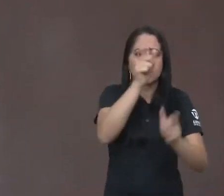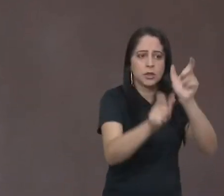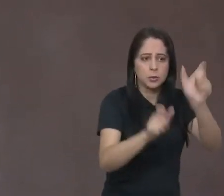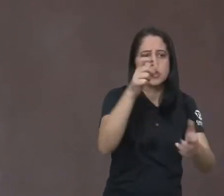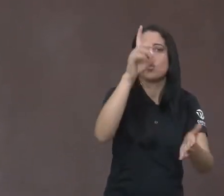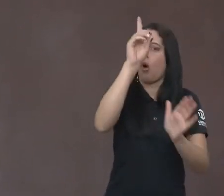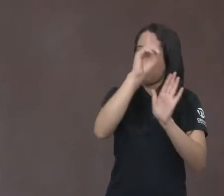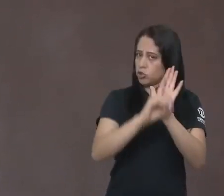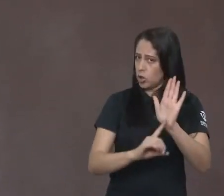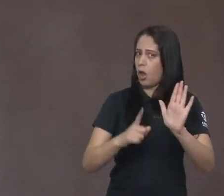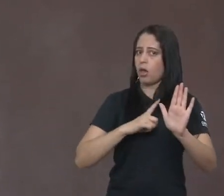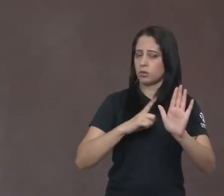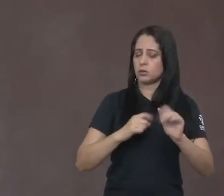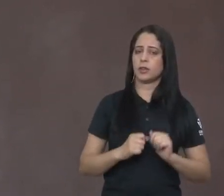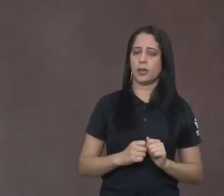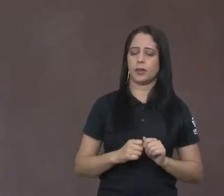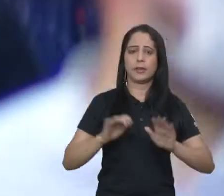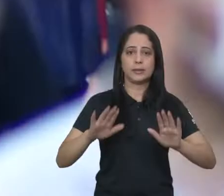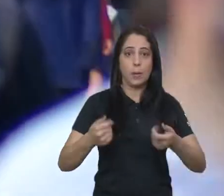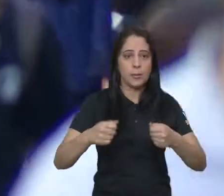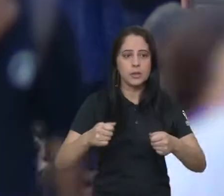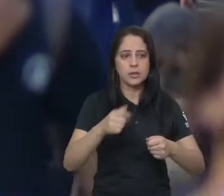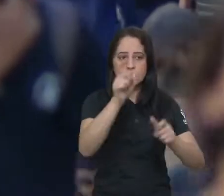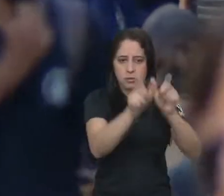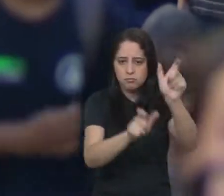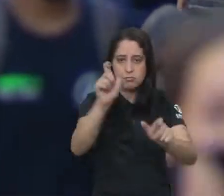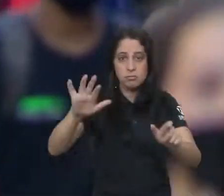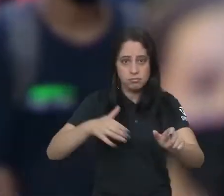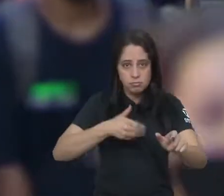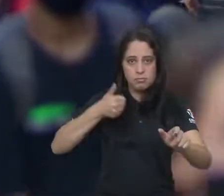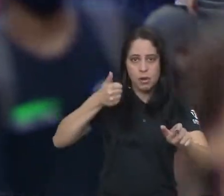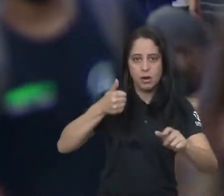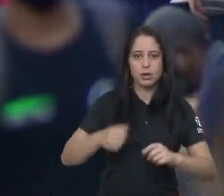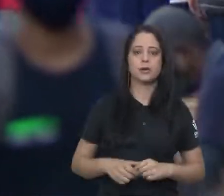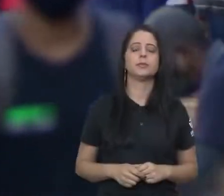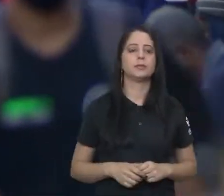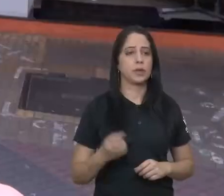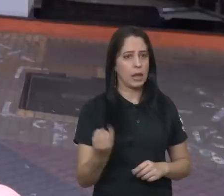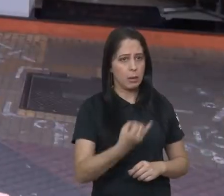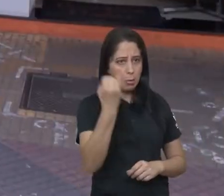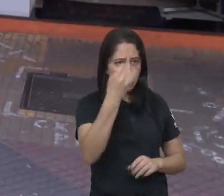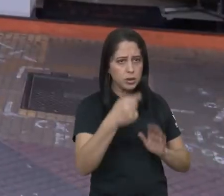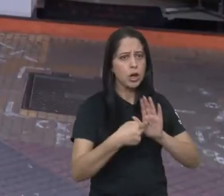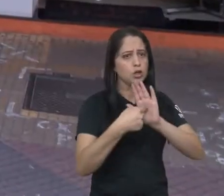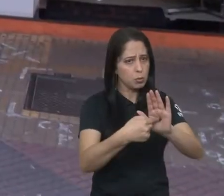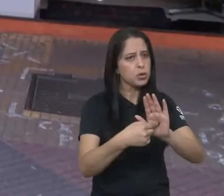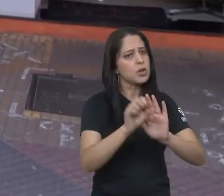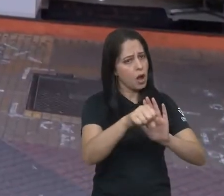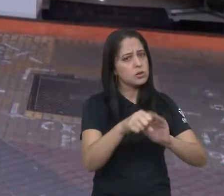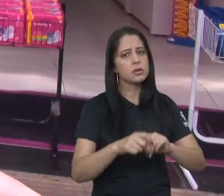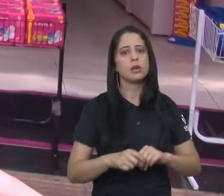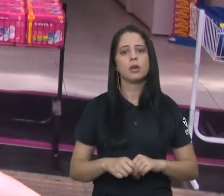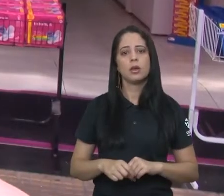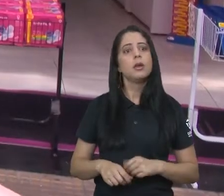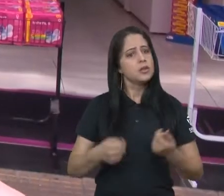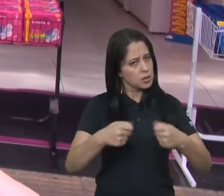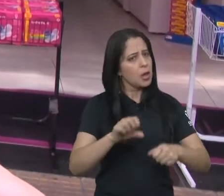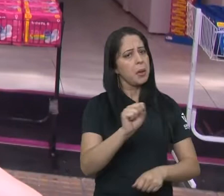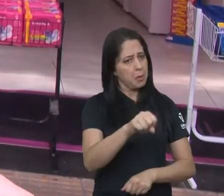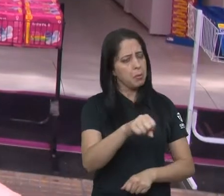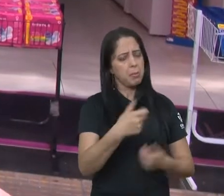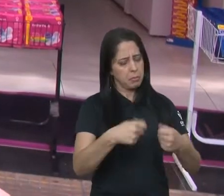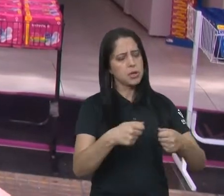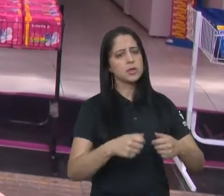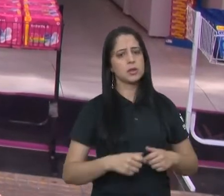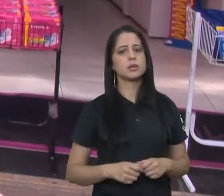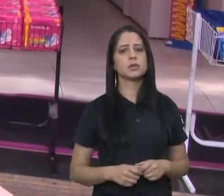ser fornecido de maneira objetiva, a fim de facilitar a vida dos cidadãos. Importante ter transparência. Deve ter